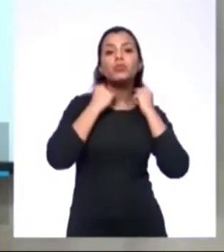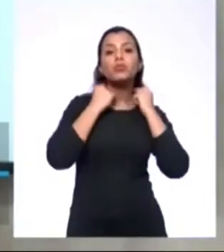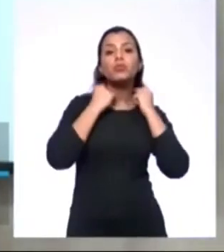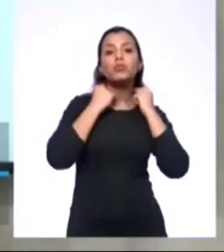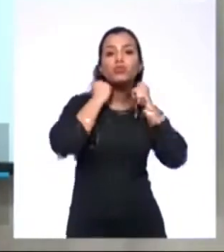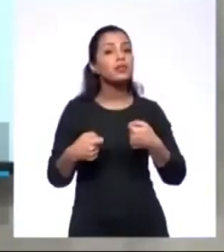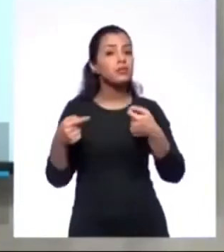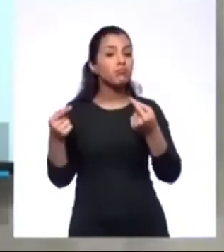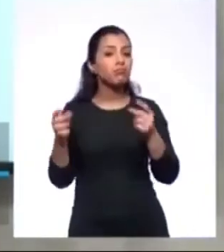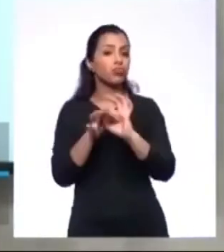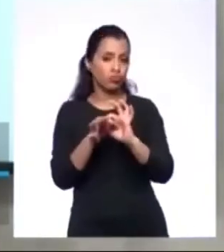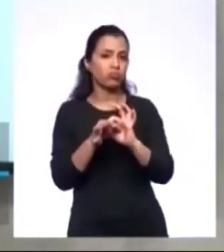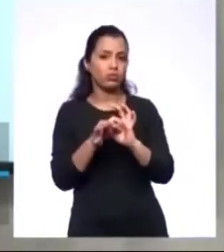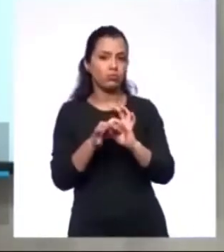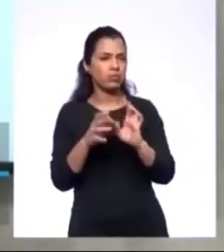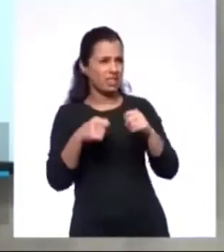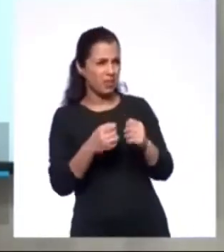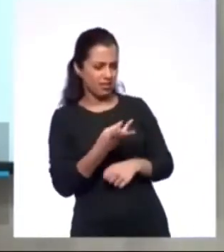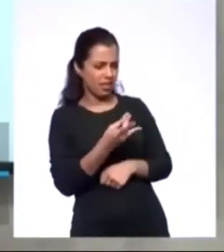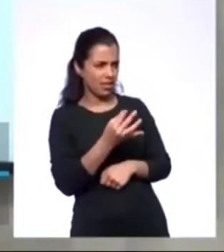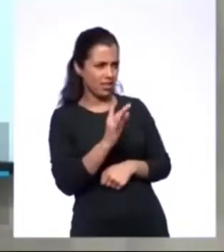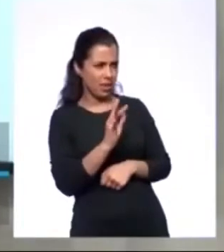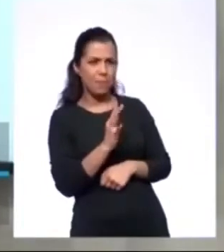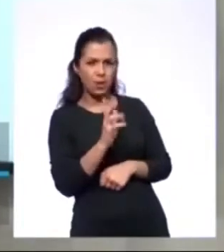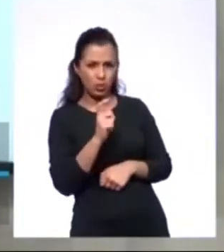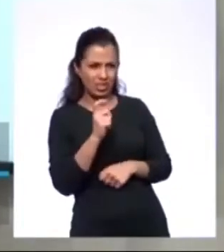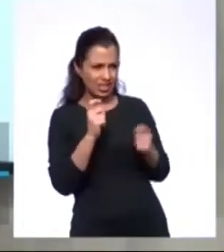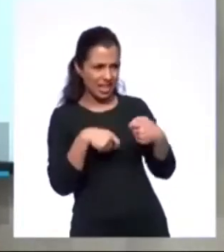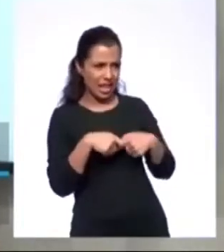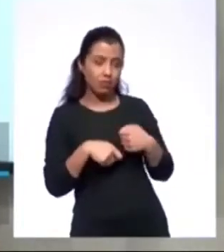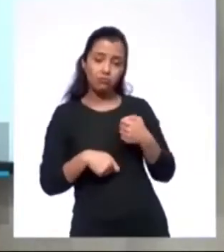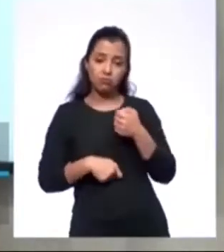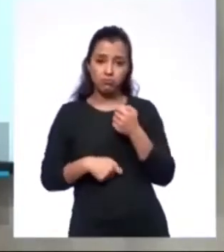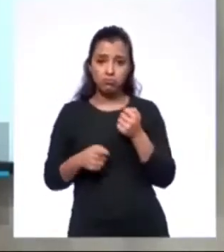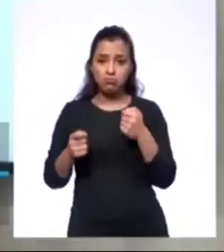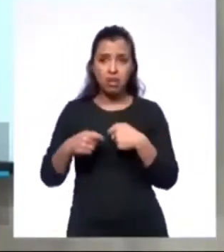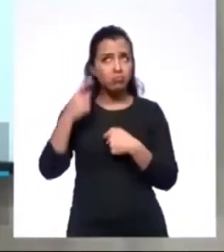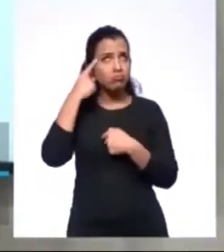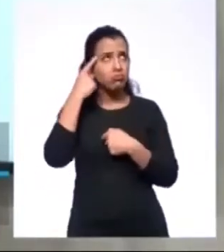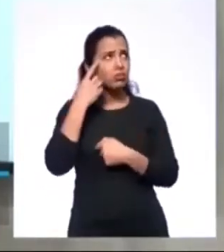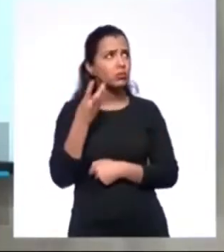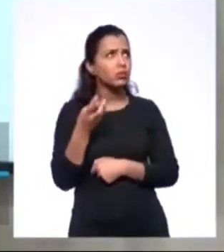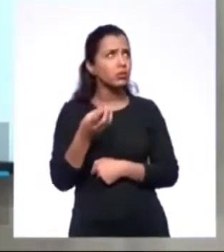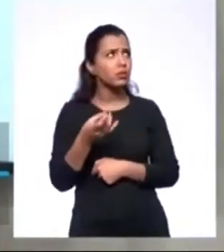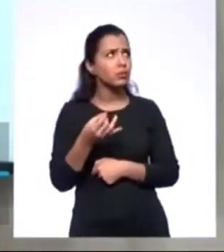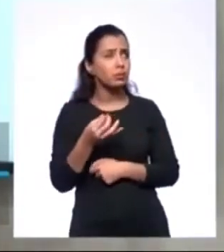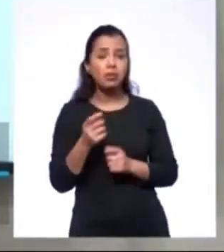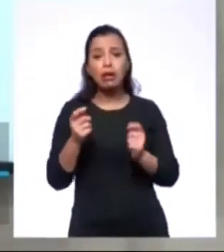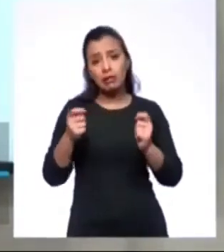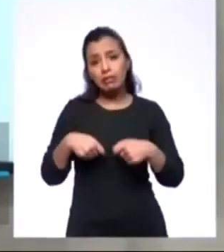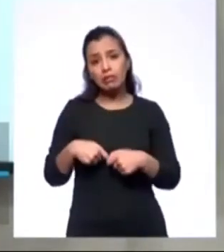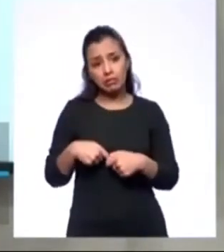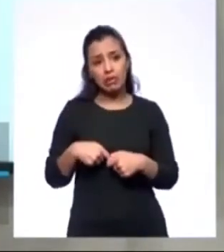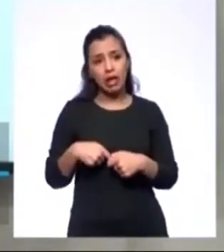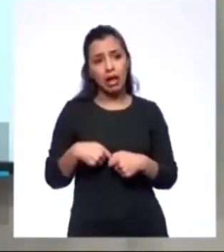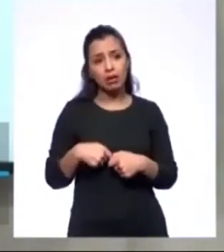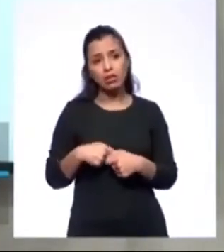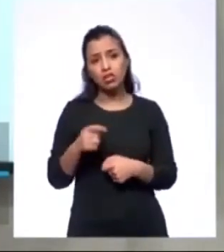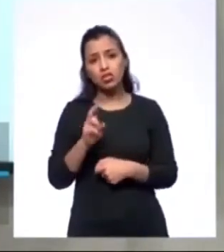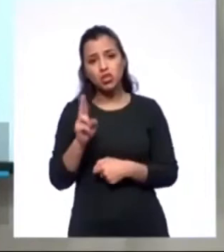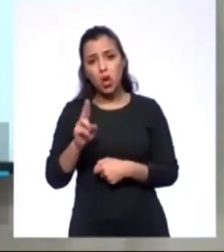já estão dá para fazer não é para fazer na raça da você dá nome as roupas Danone a soleira